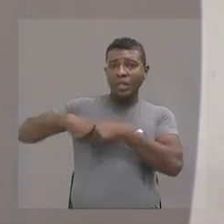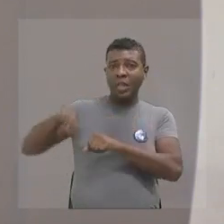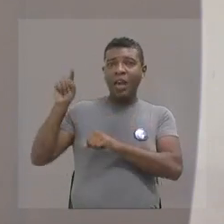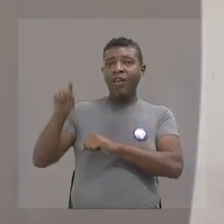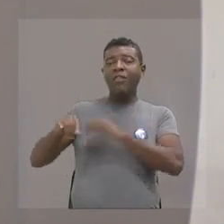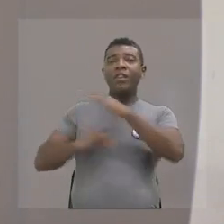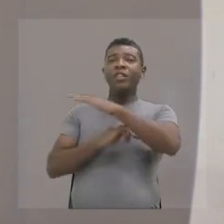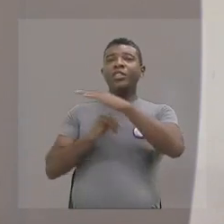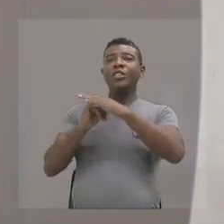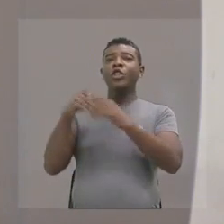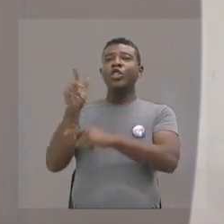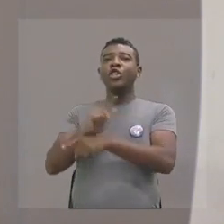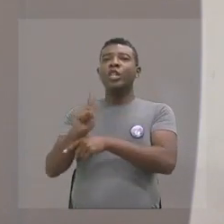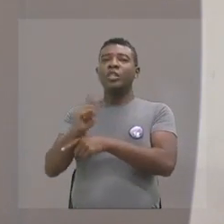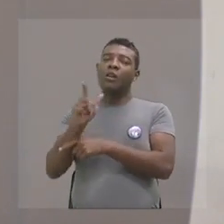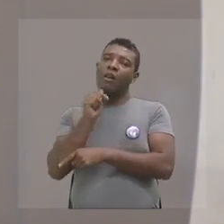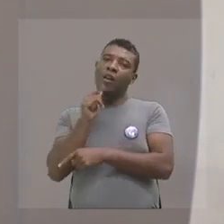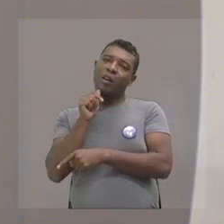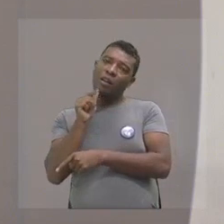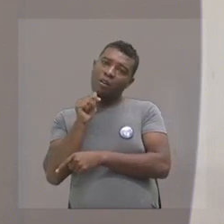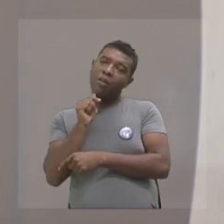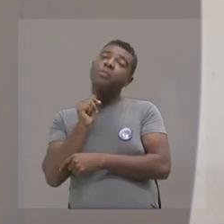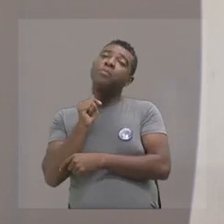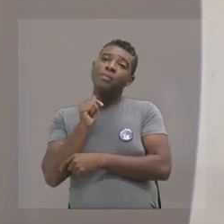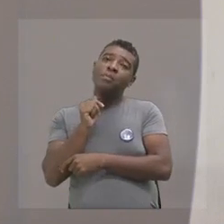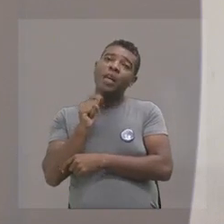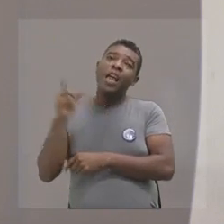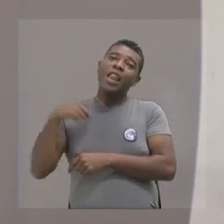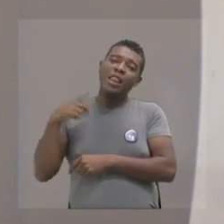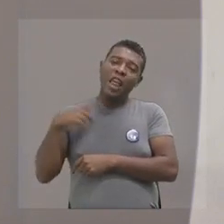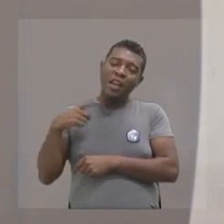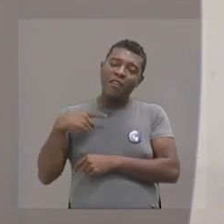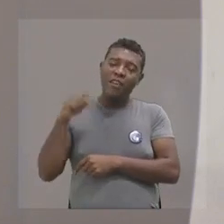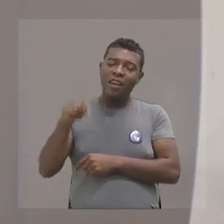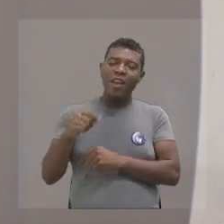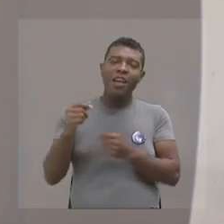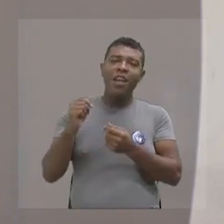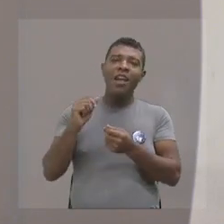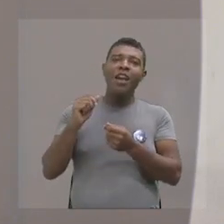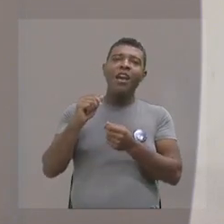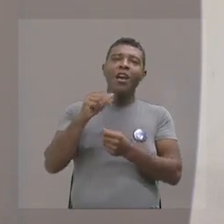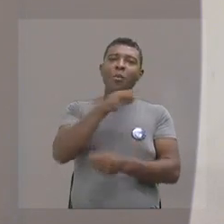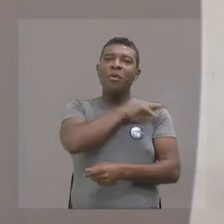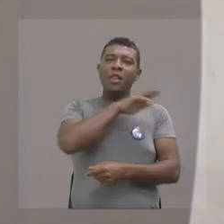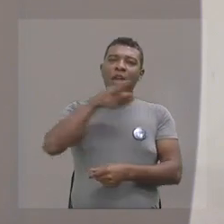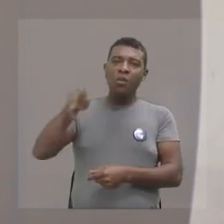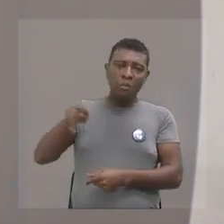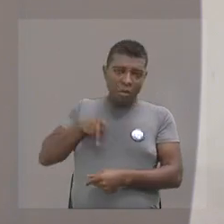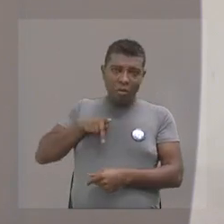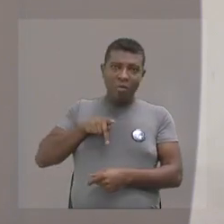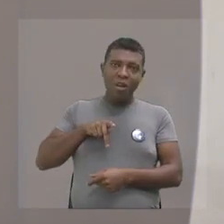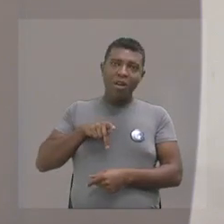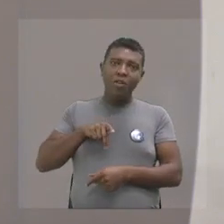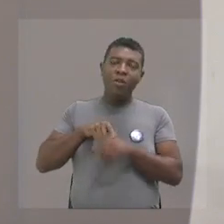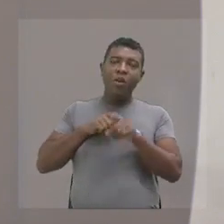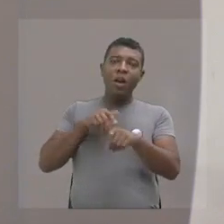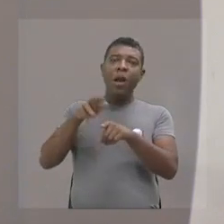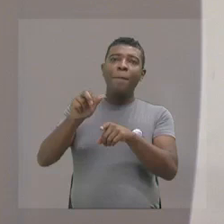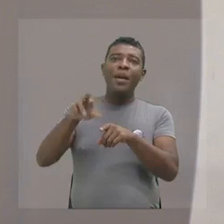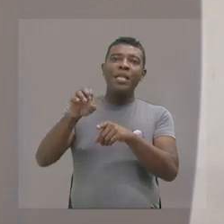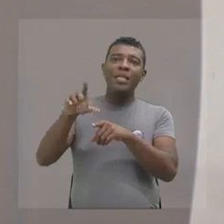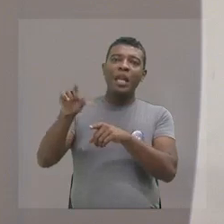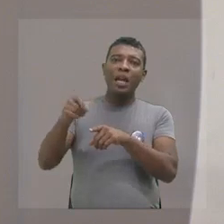das águas quando nós tivemos uma ação civil pública do Ministério Público Marcelo naquele momento era diretor de